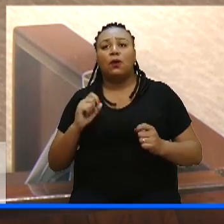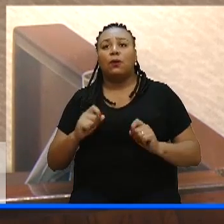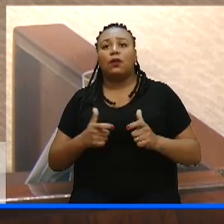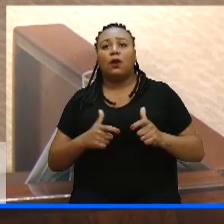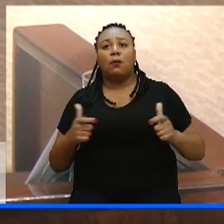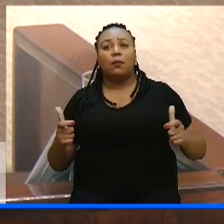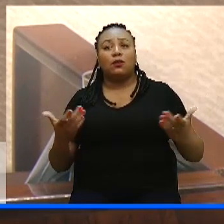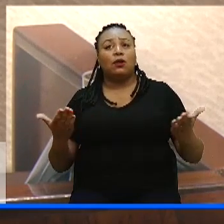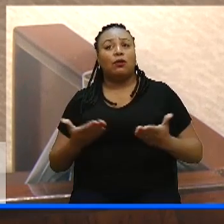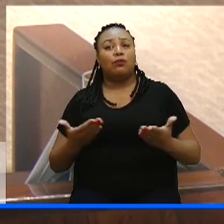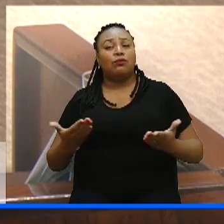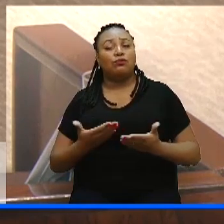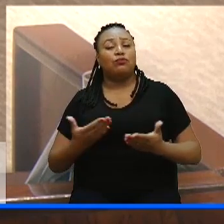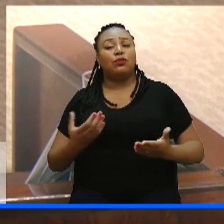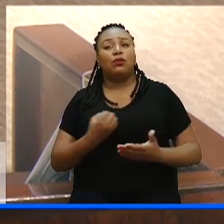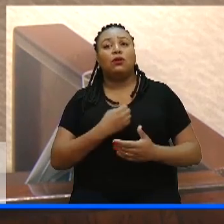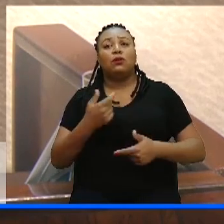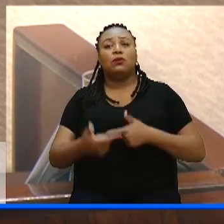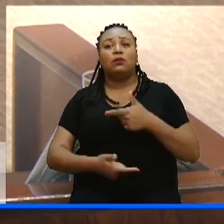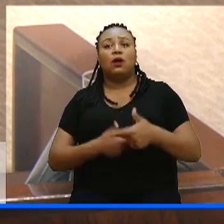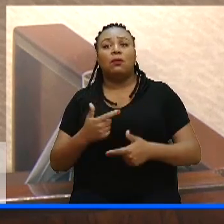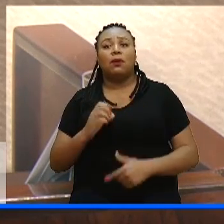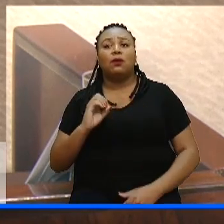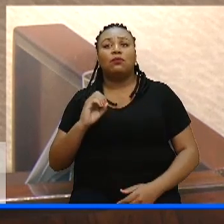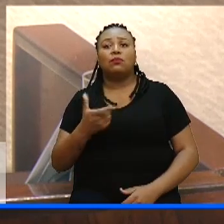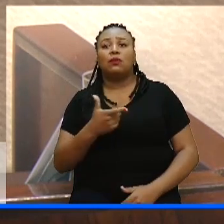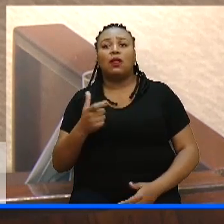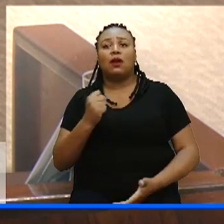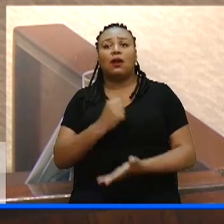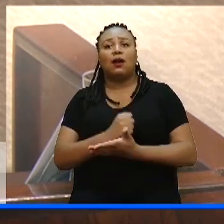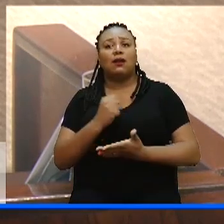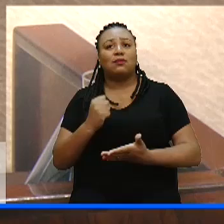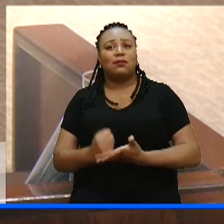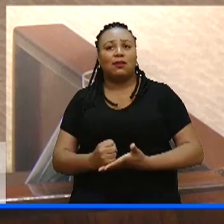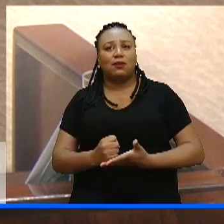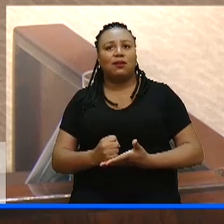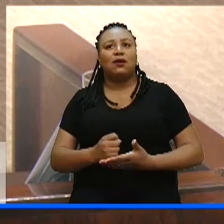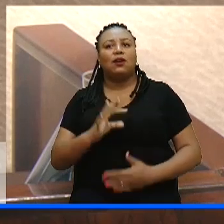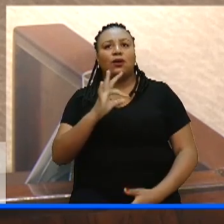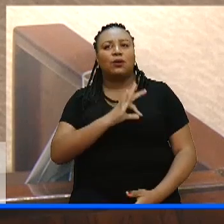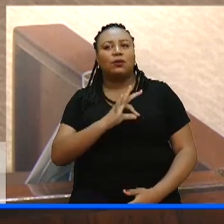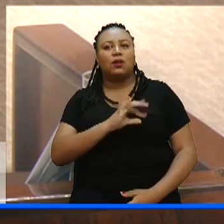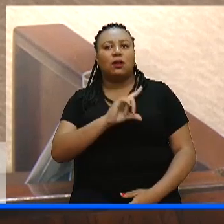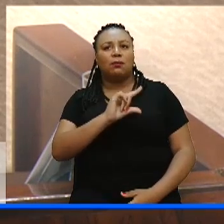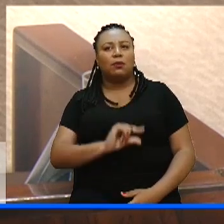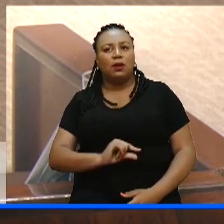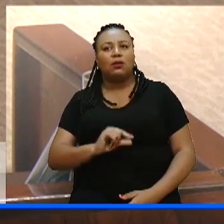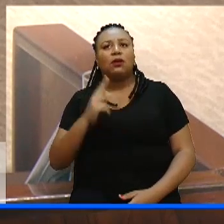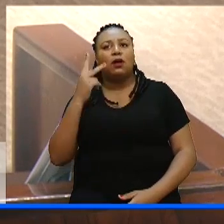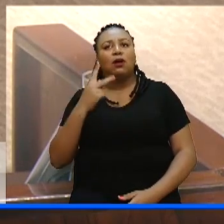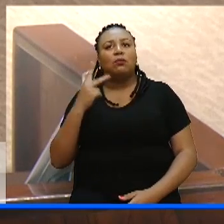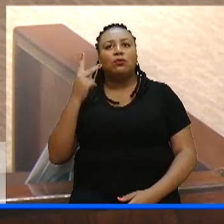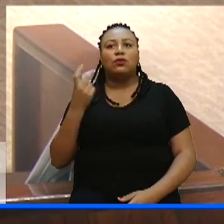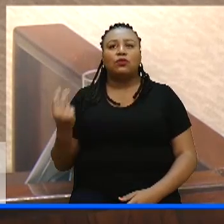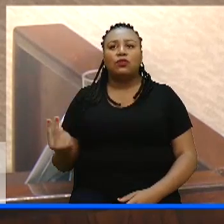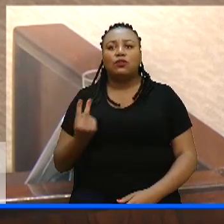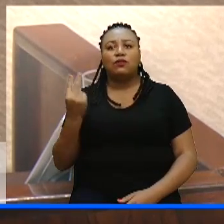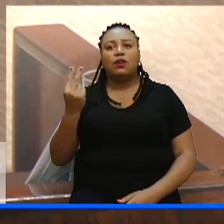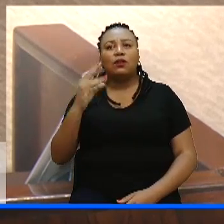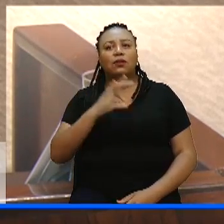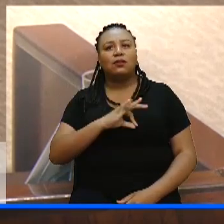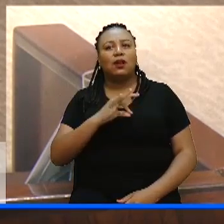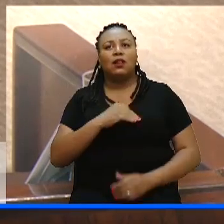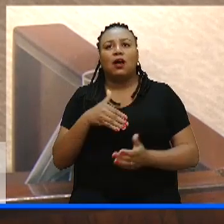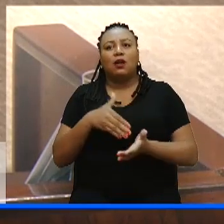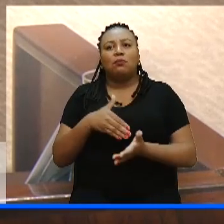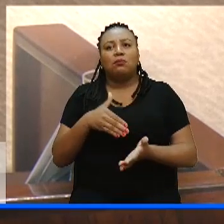no brasil hoje ou é o trabalho sem carteira assinada e consequentemente com o salário mais baixo a política de valorização do salário mínimo que